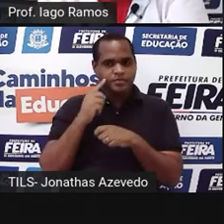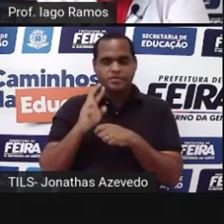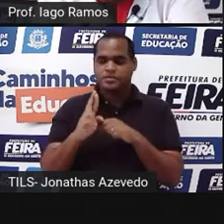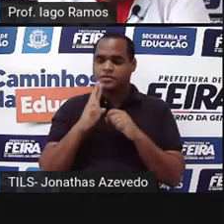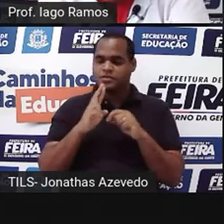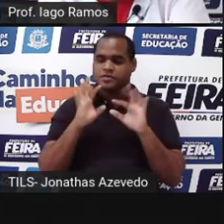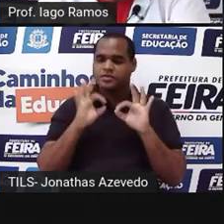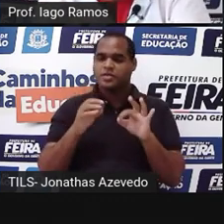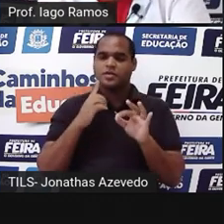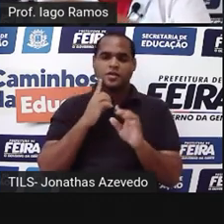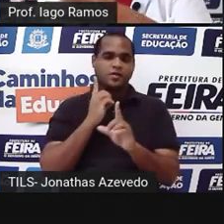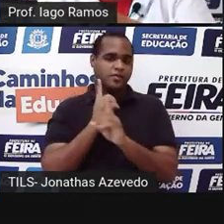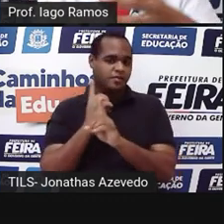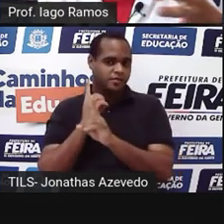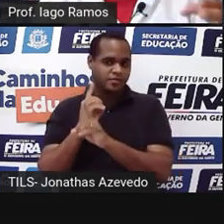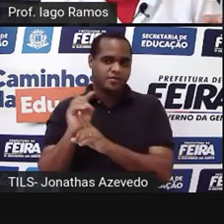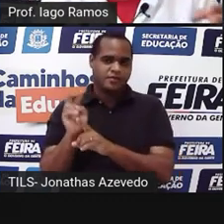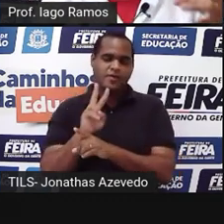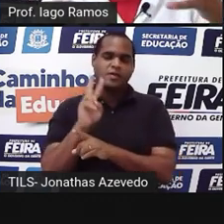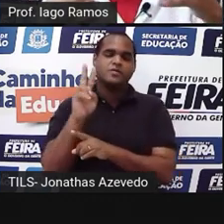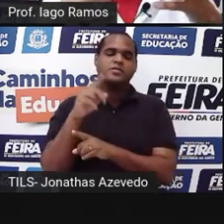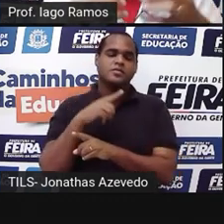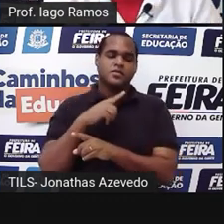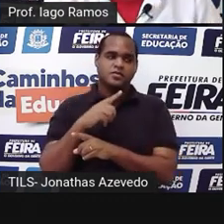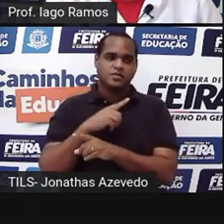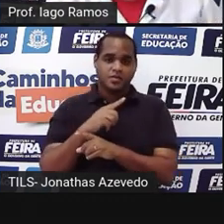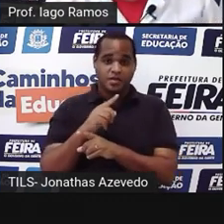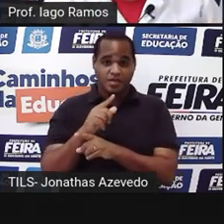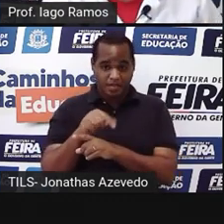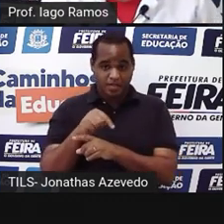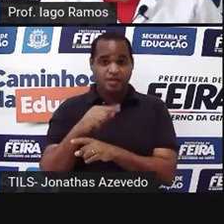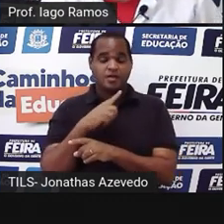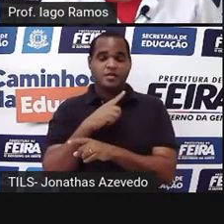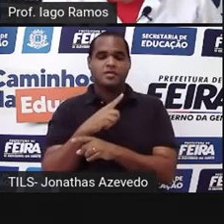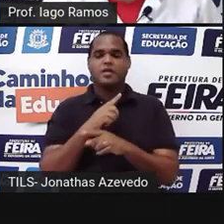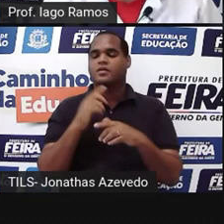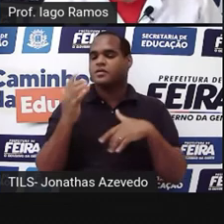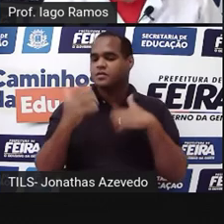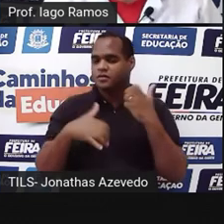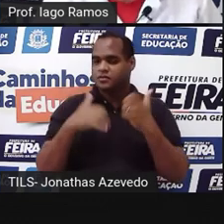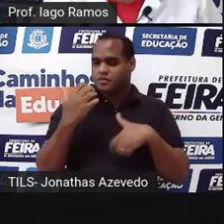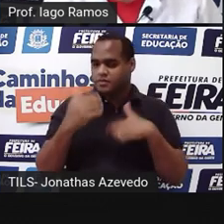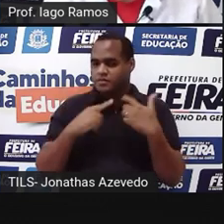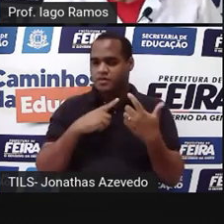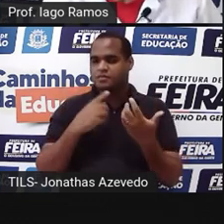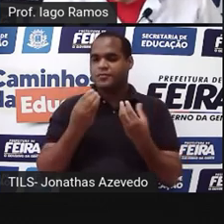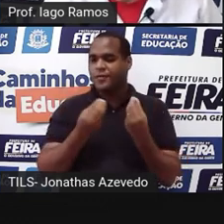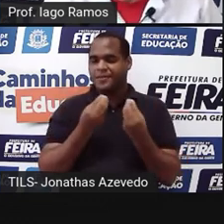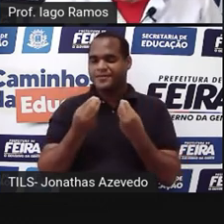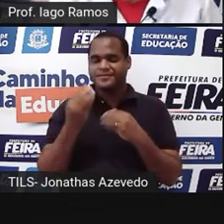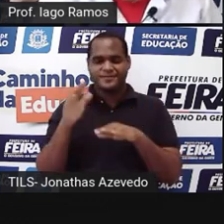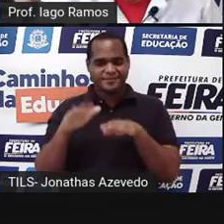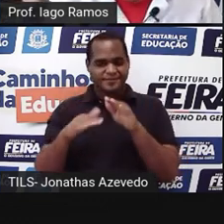encontra o mesmo valor, é porque os lados correspondentes são proporcionais, tá